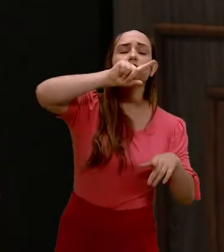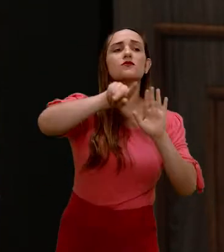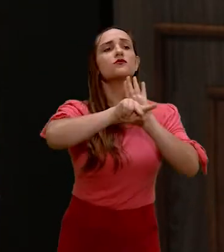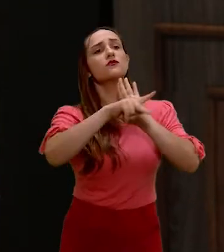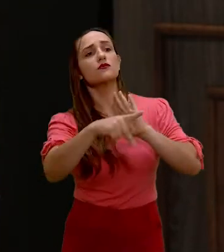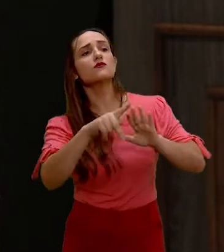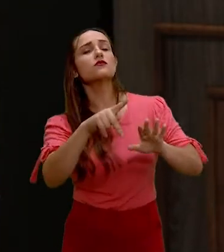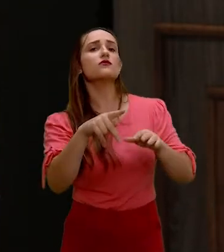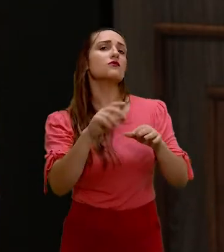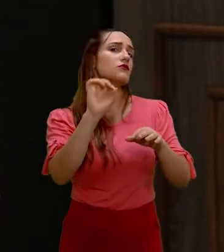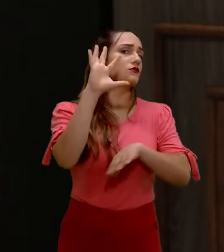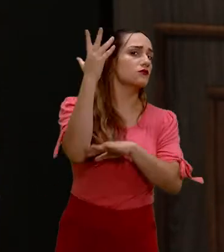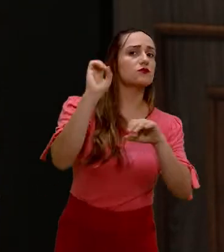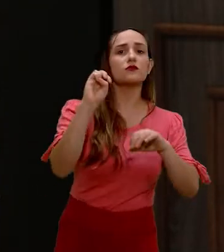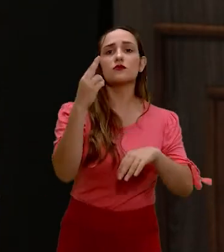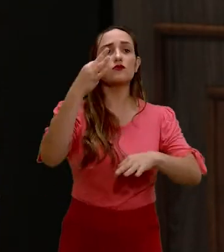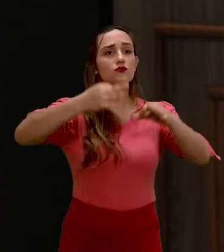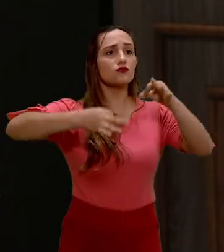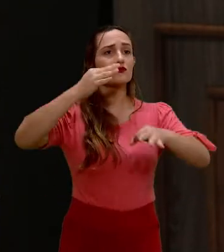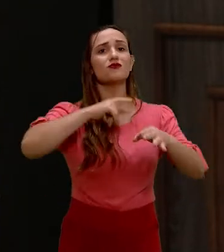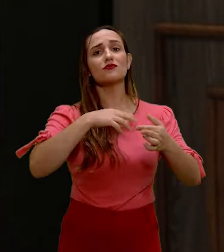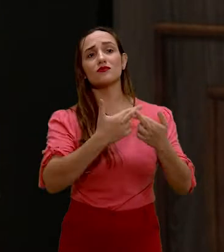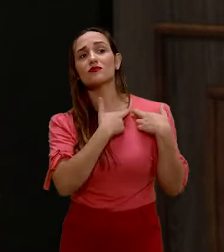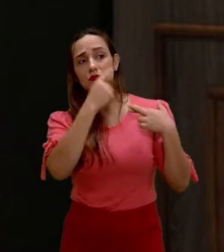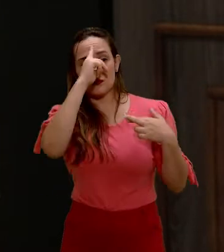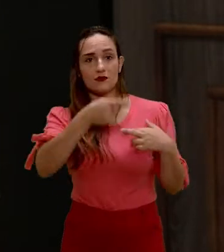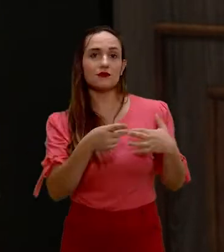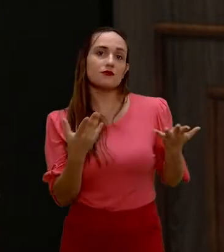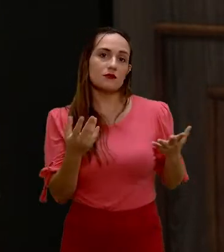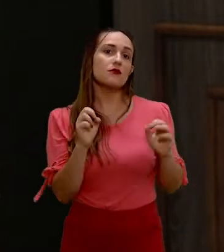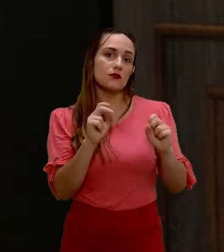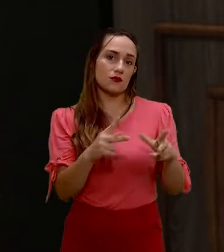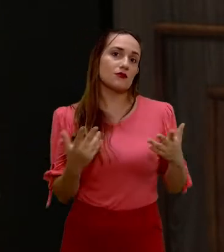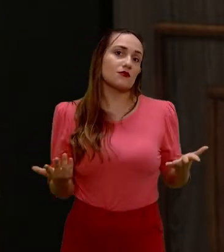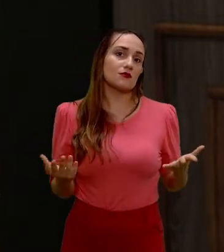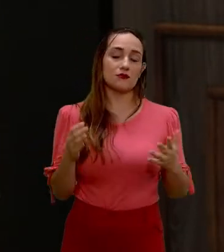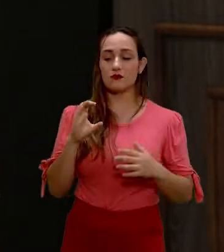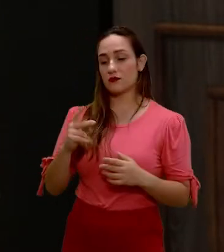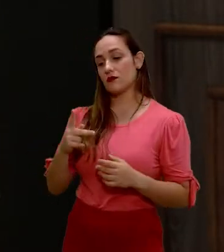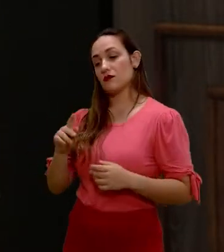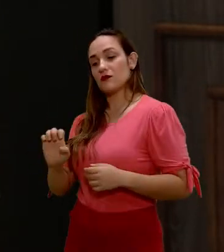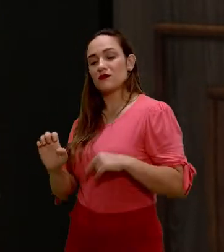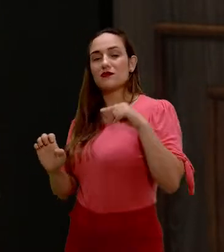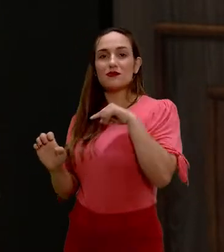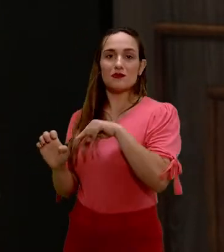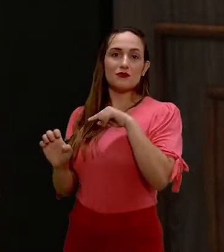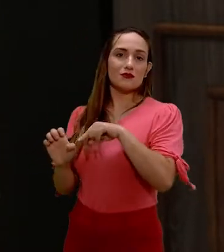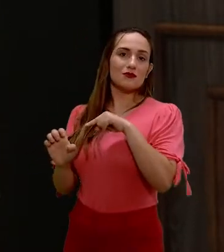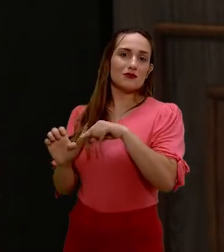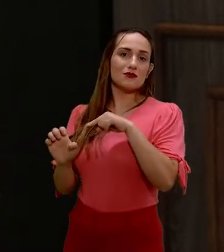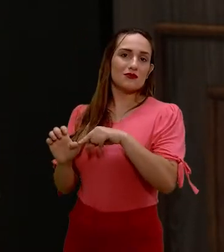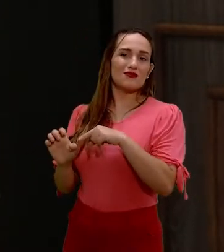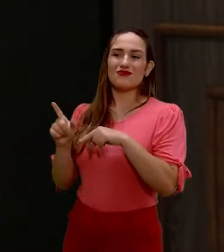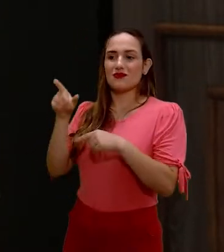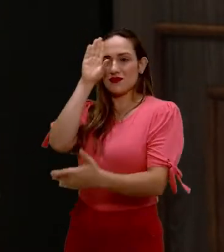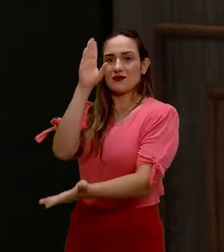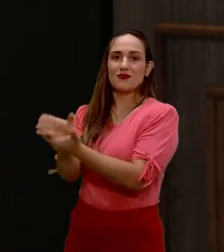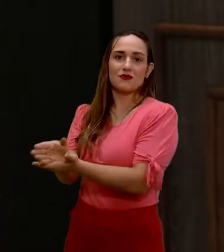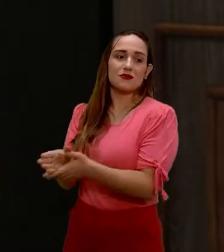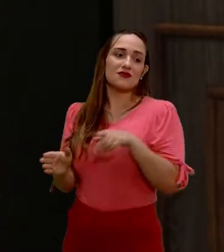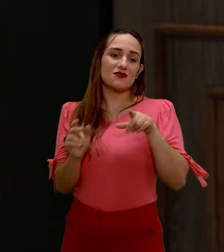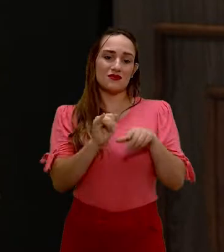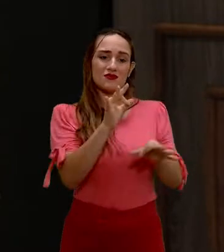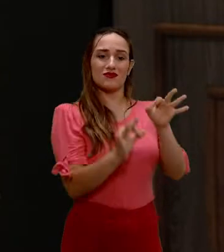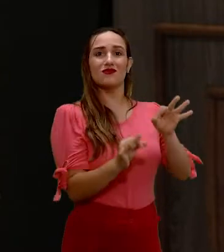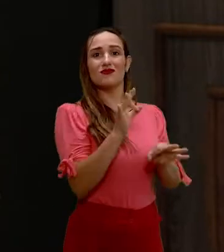juiz, porque como a CPE trabalha apenas com uma padronização oficial, Se o juiz quiser implementar alguma rotina